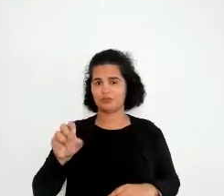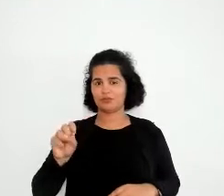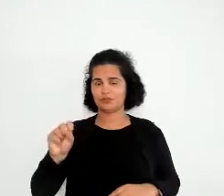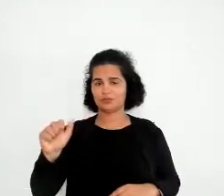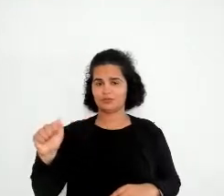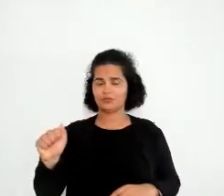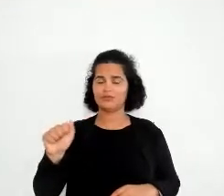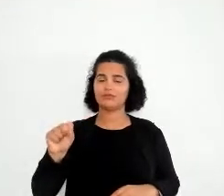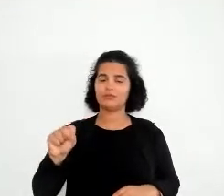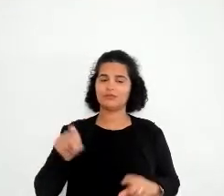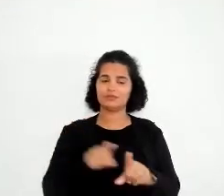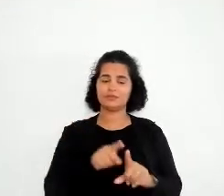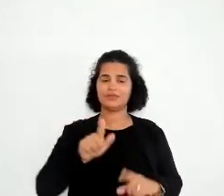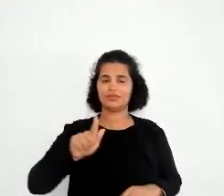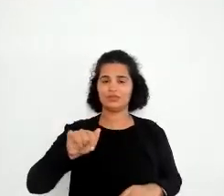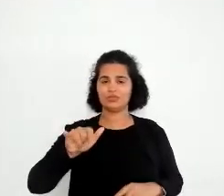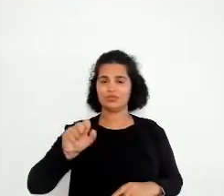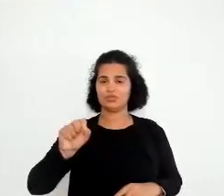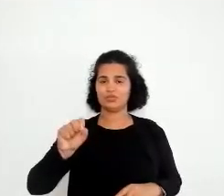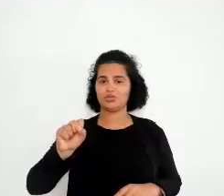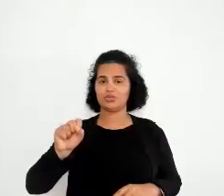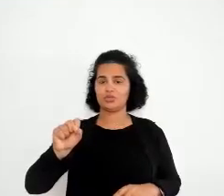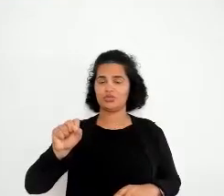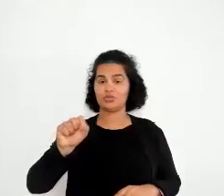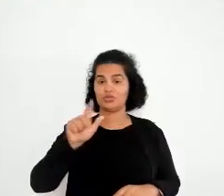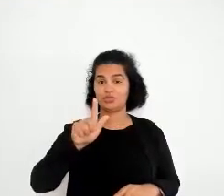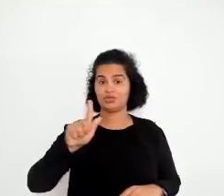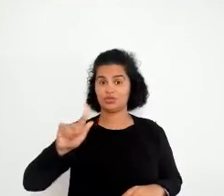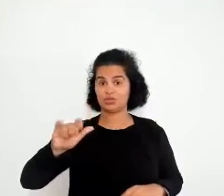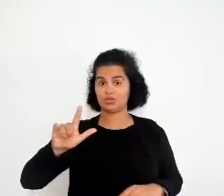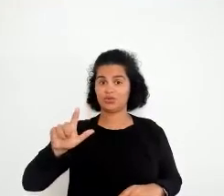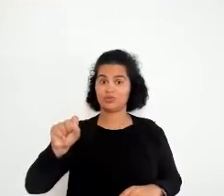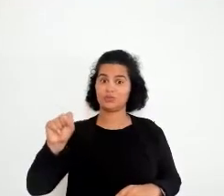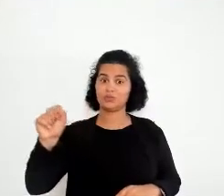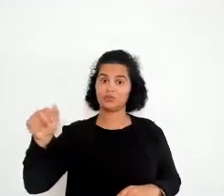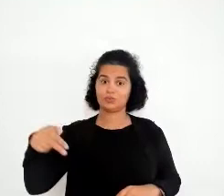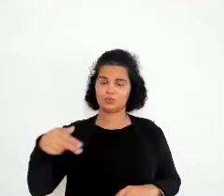entrega da medalha ao general.